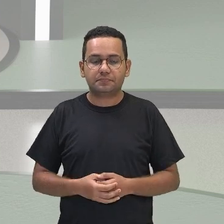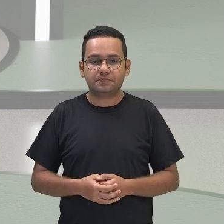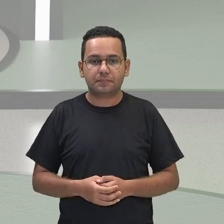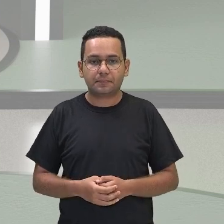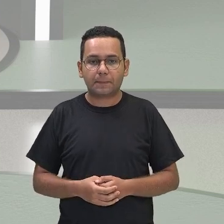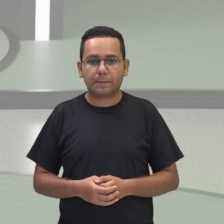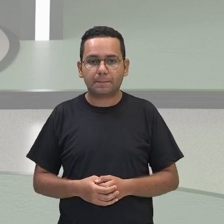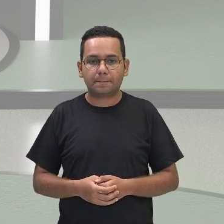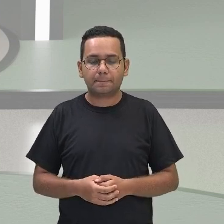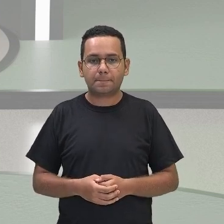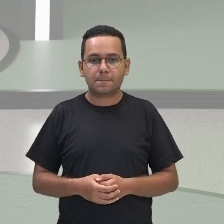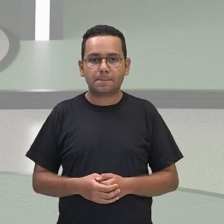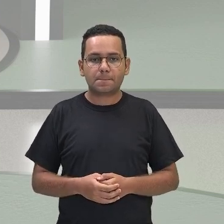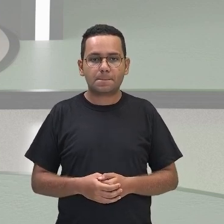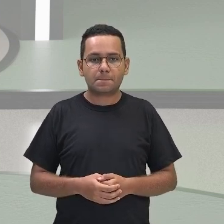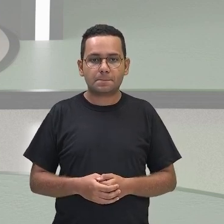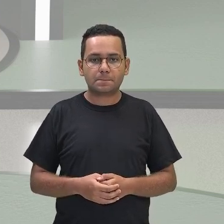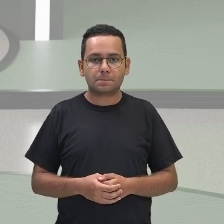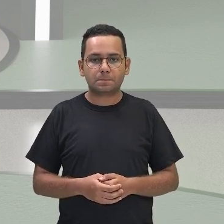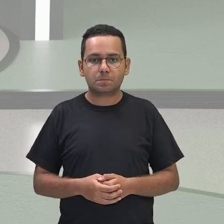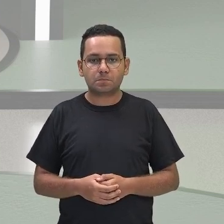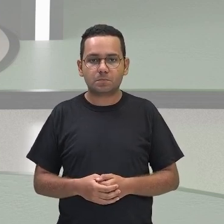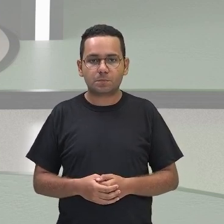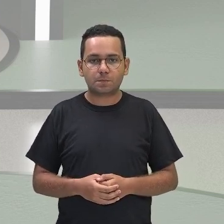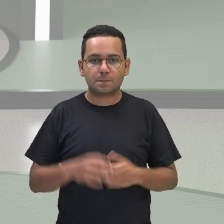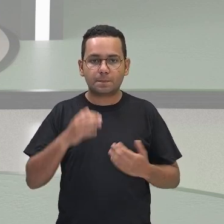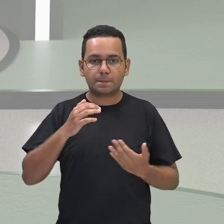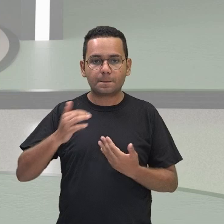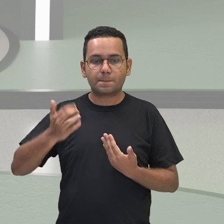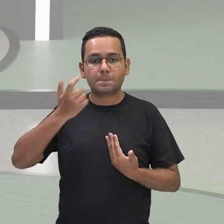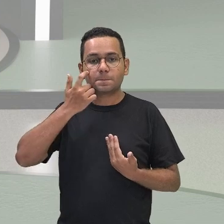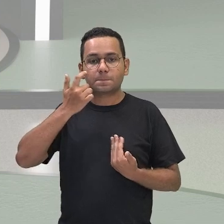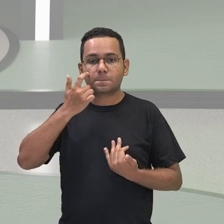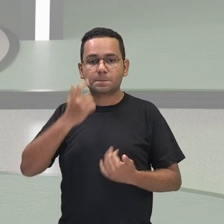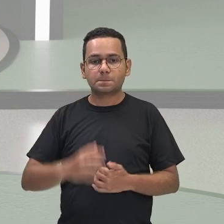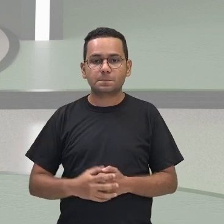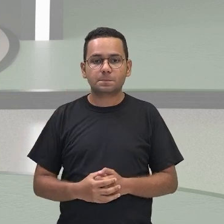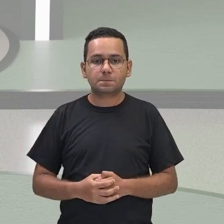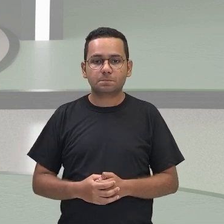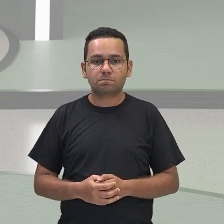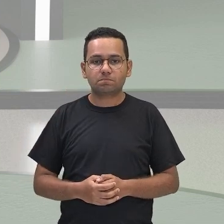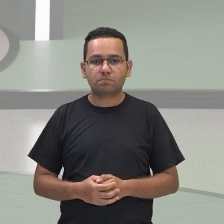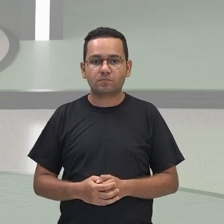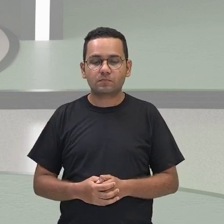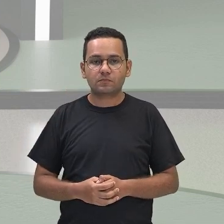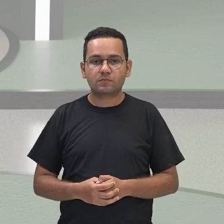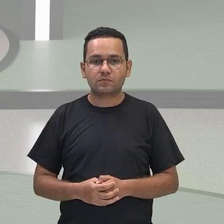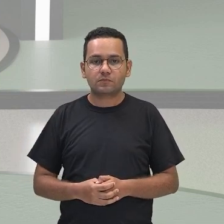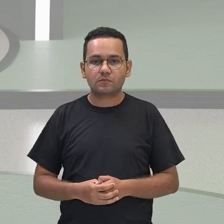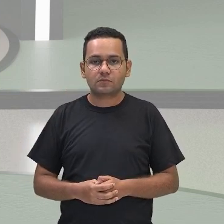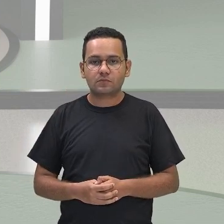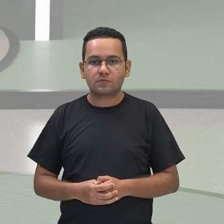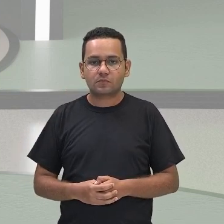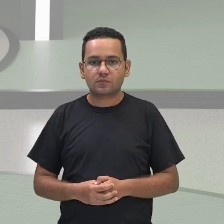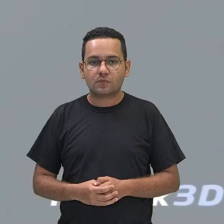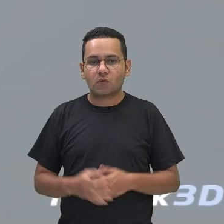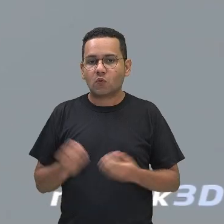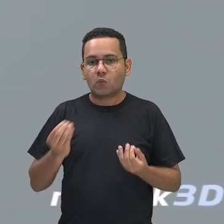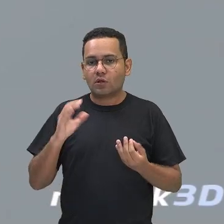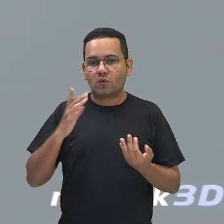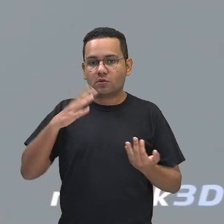E agora nós vamos ver a representação do ciclo